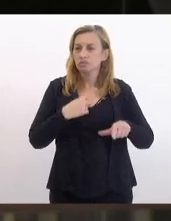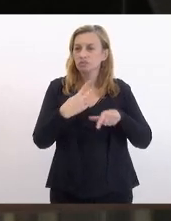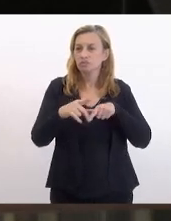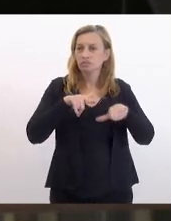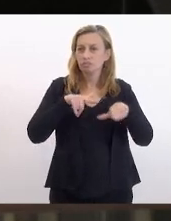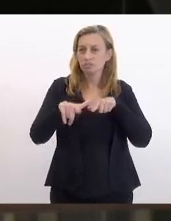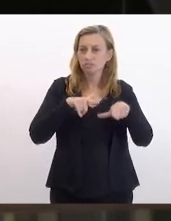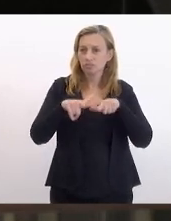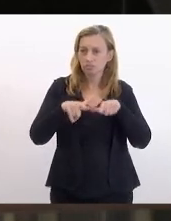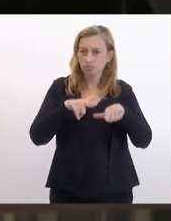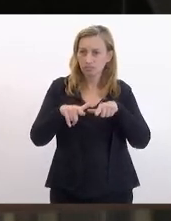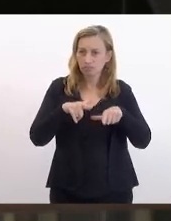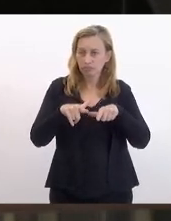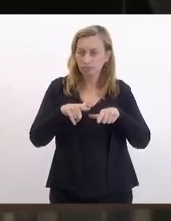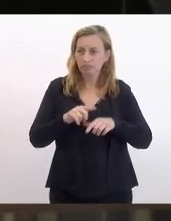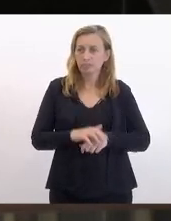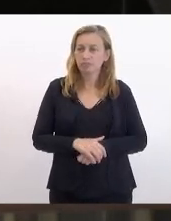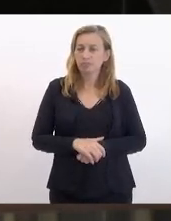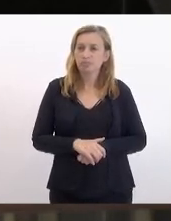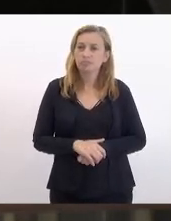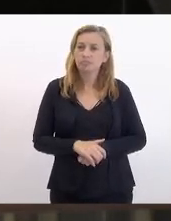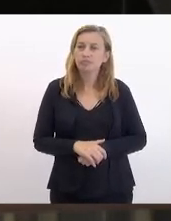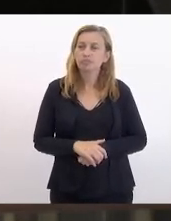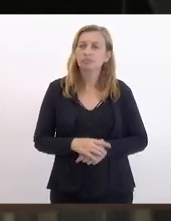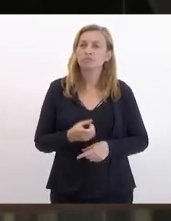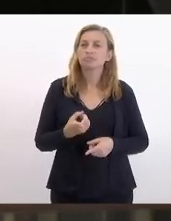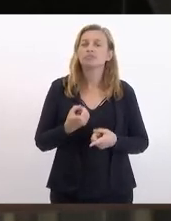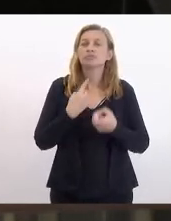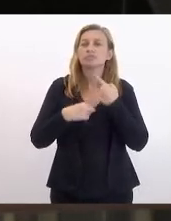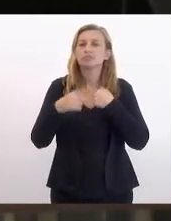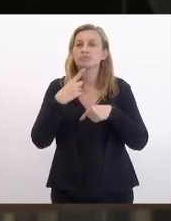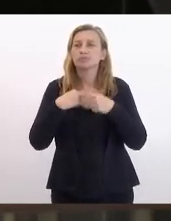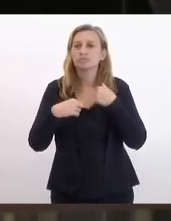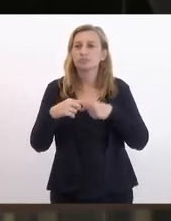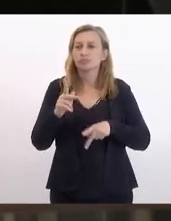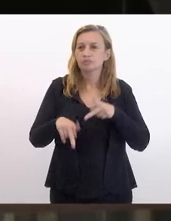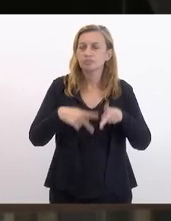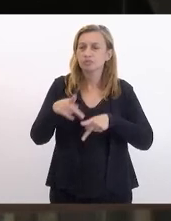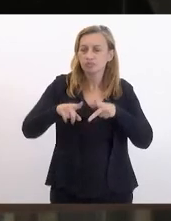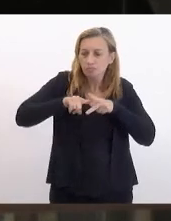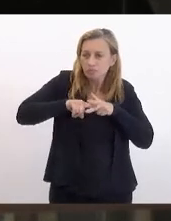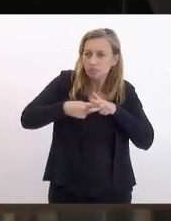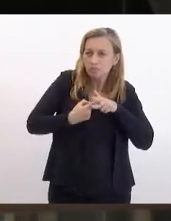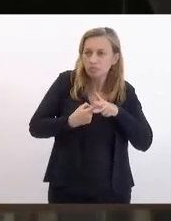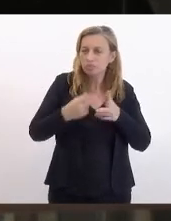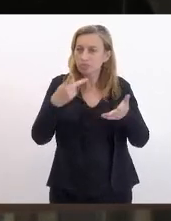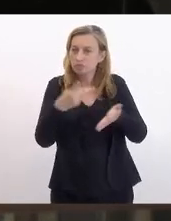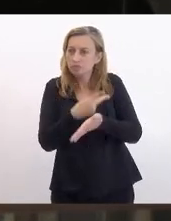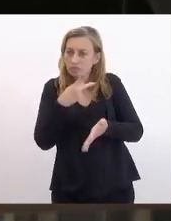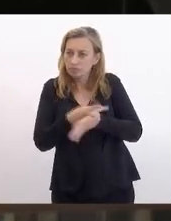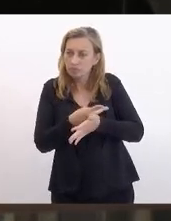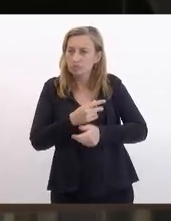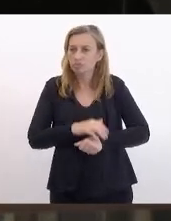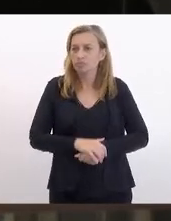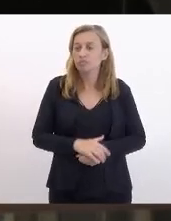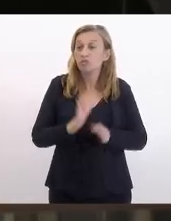seu termômetro dos anseios da população e corrigir injustiças